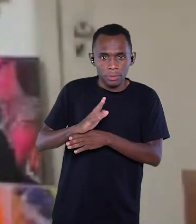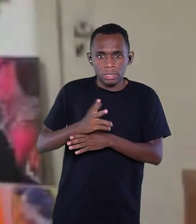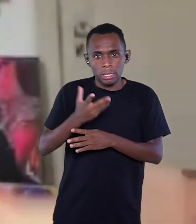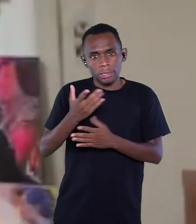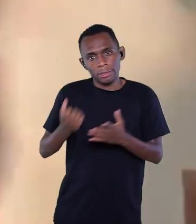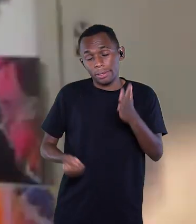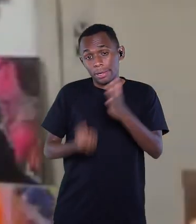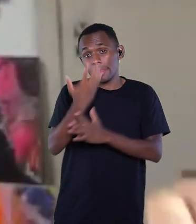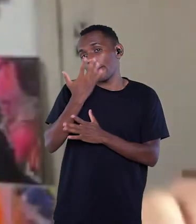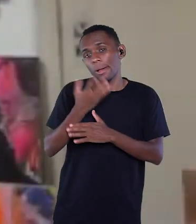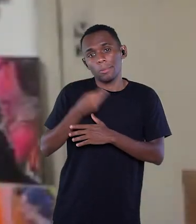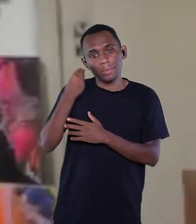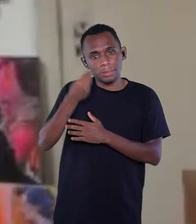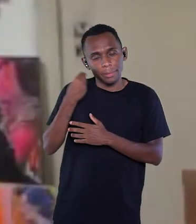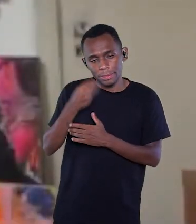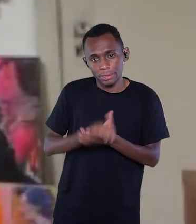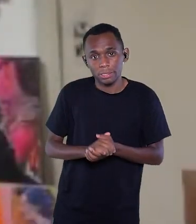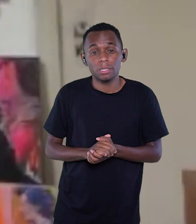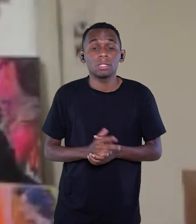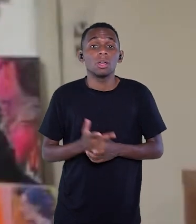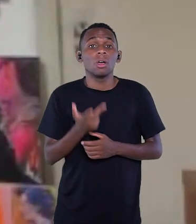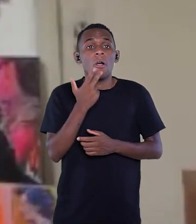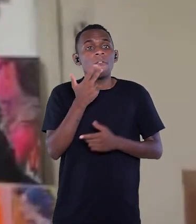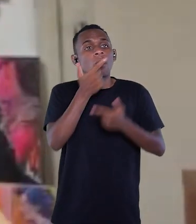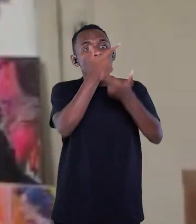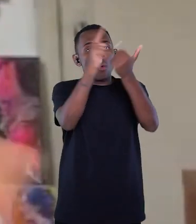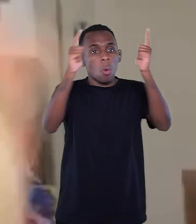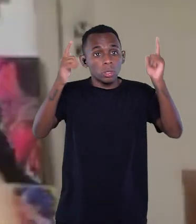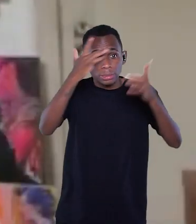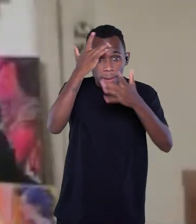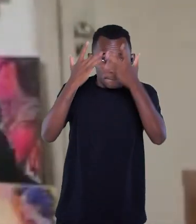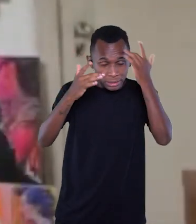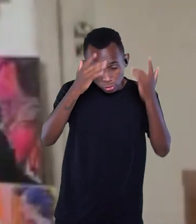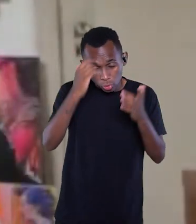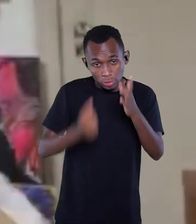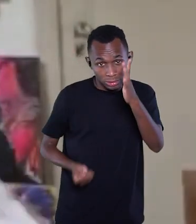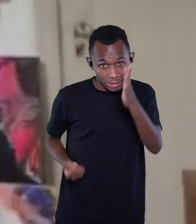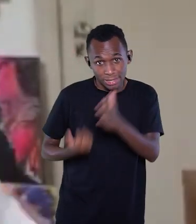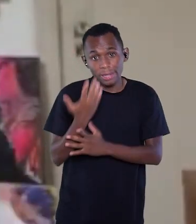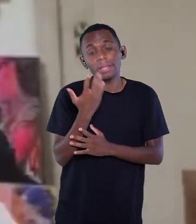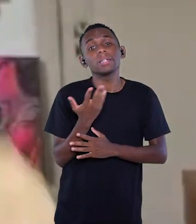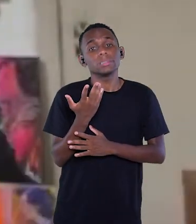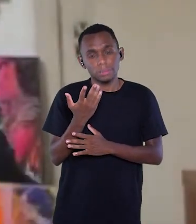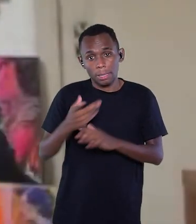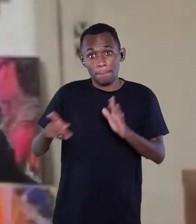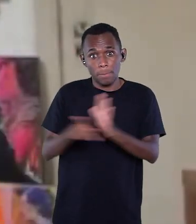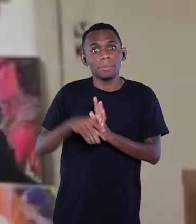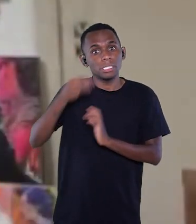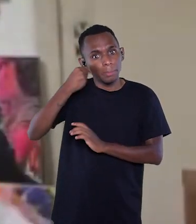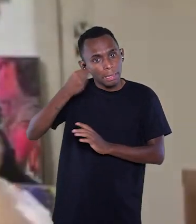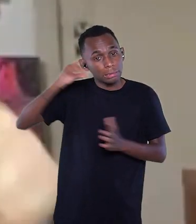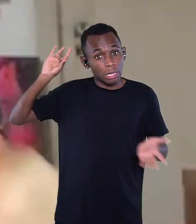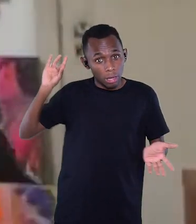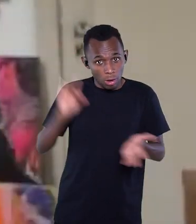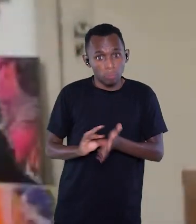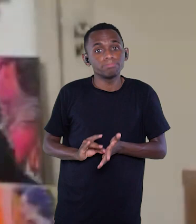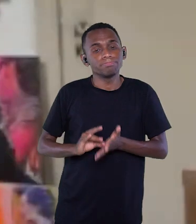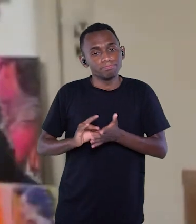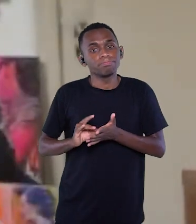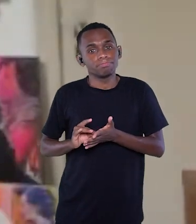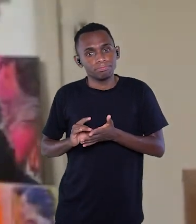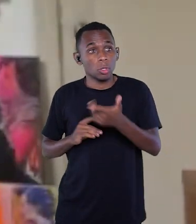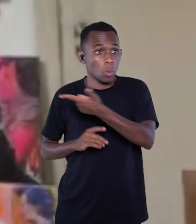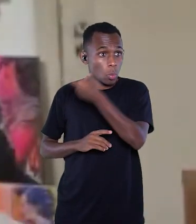nisso, eu falo sobre outras pessoas que estão fazendo histórias, documentando histórias reais